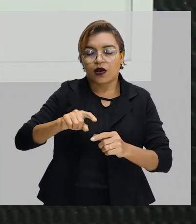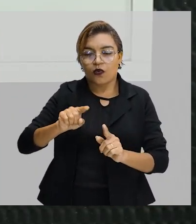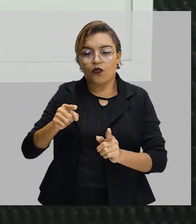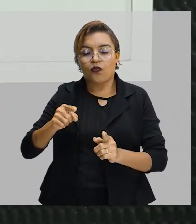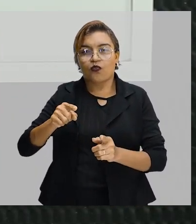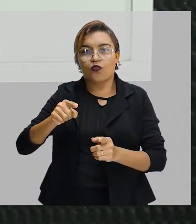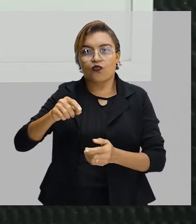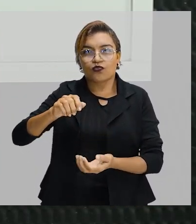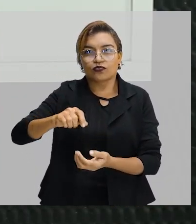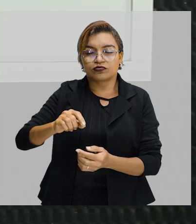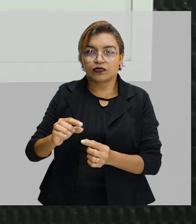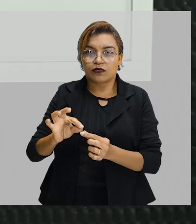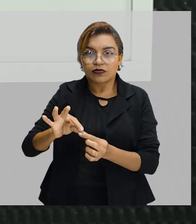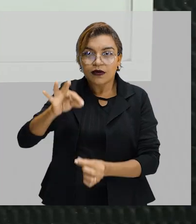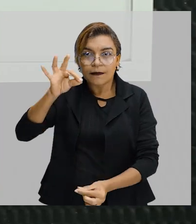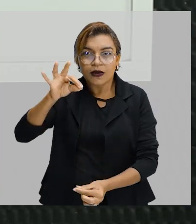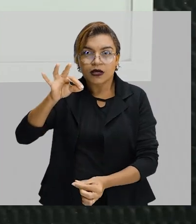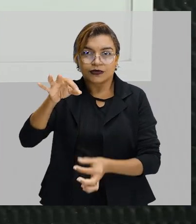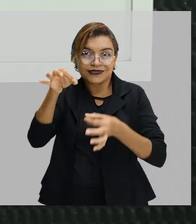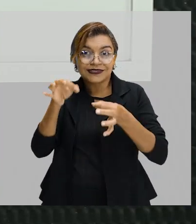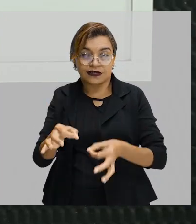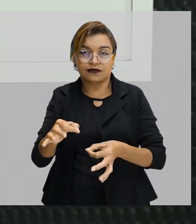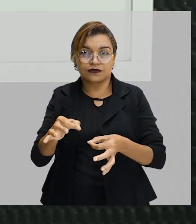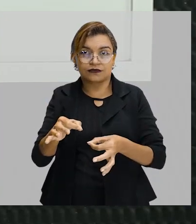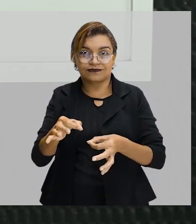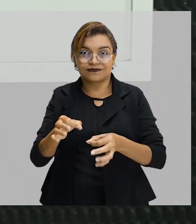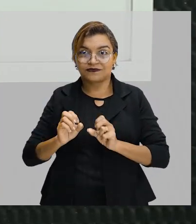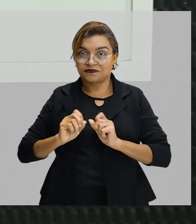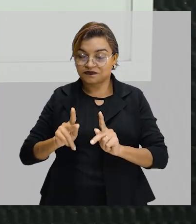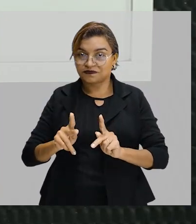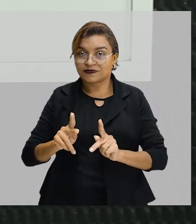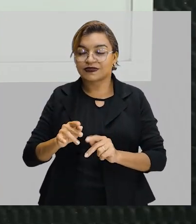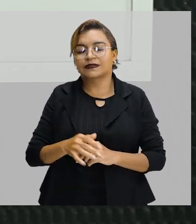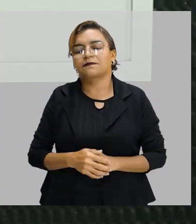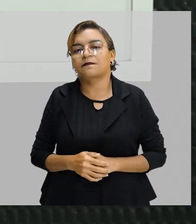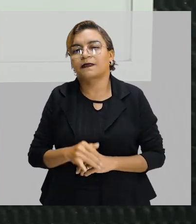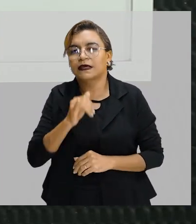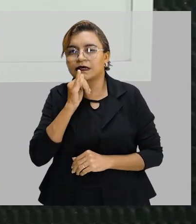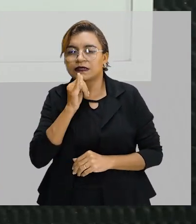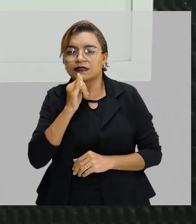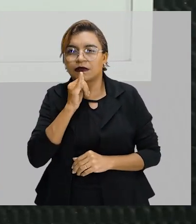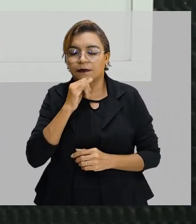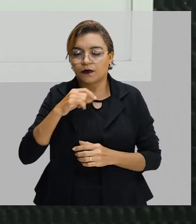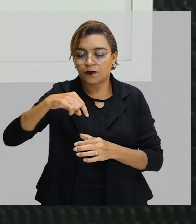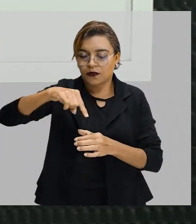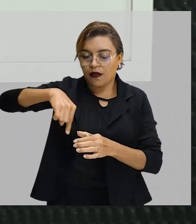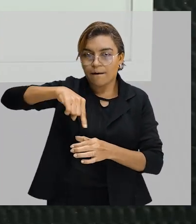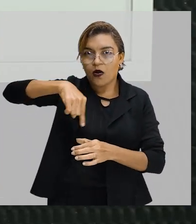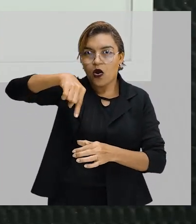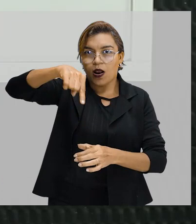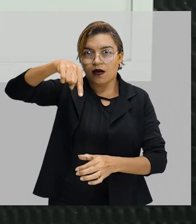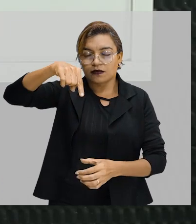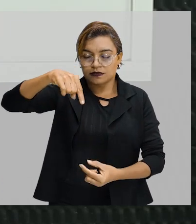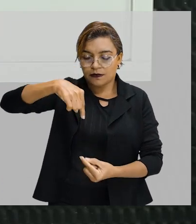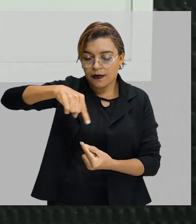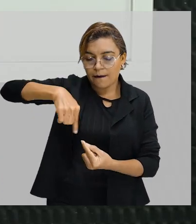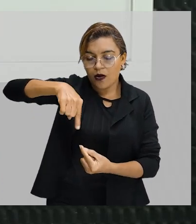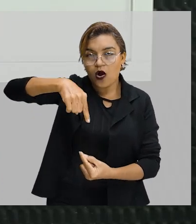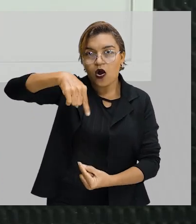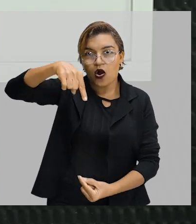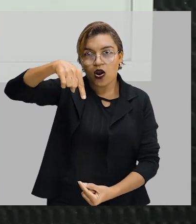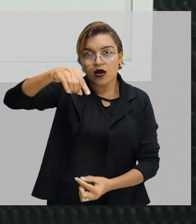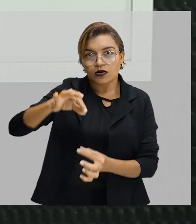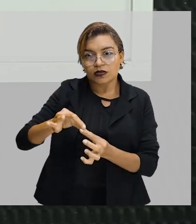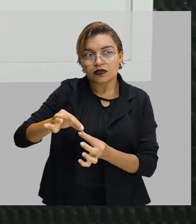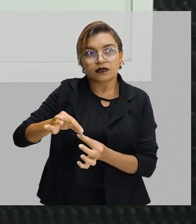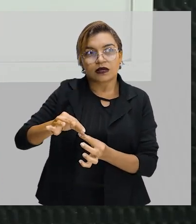seu tamanho original. Ok? Então vamos supor que uma mola tenha esse tamanho. Ok? Esse que está